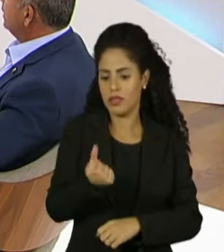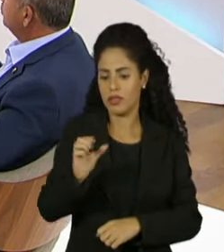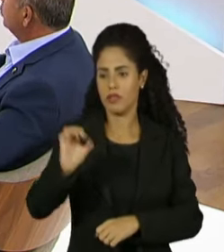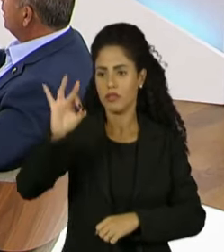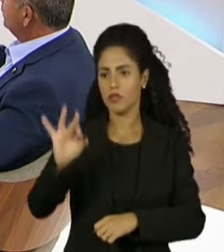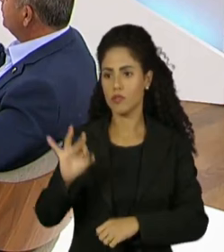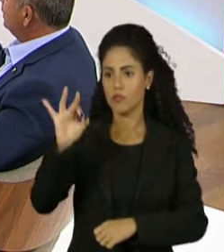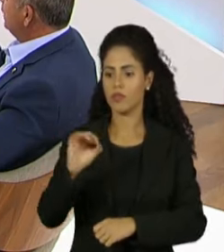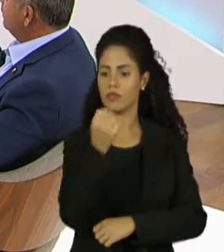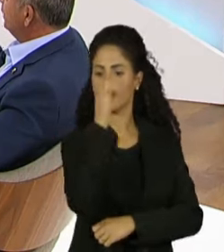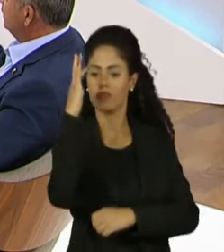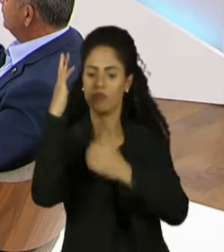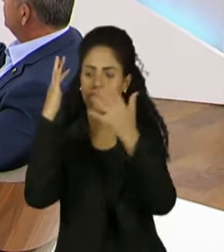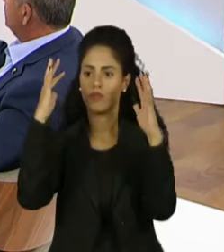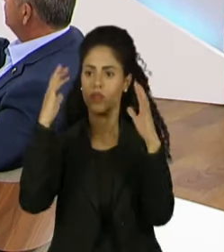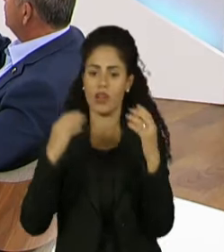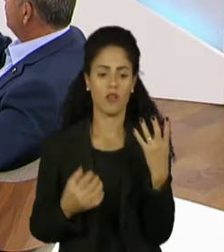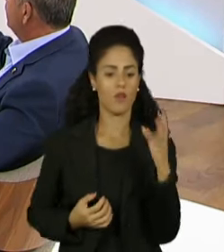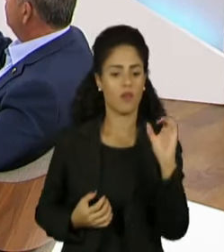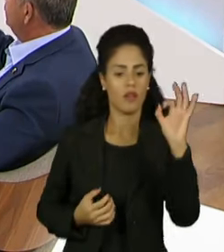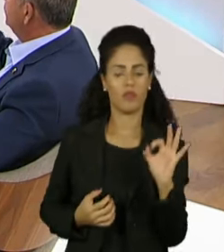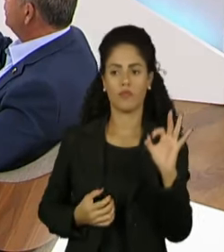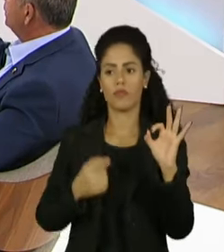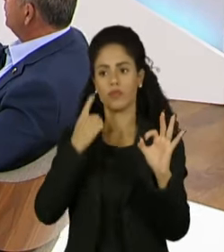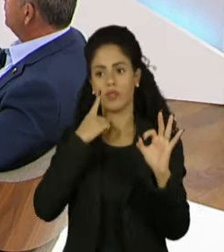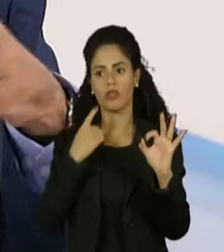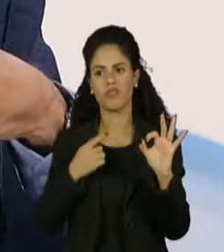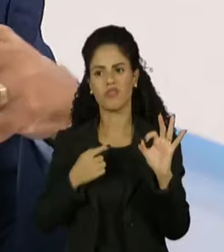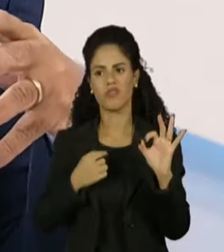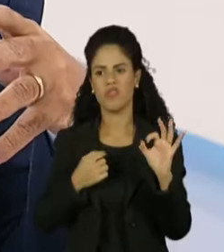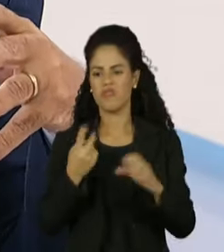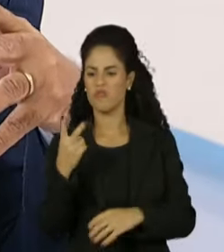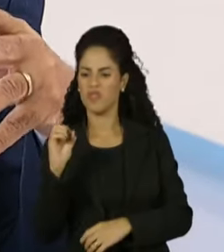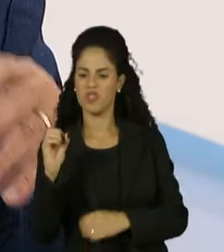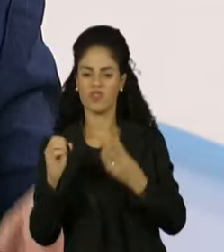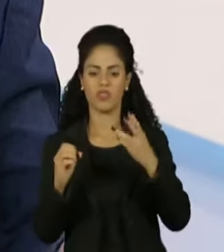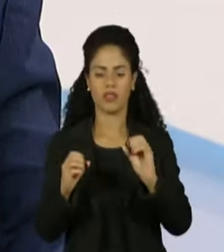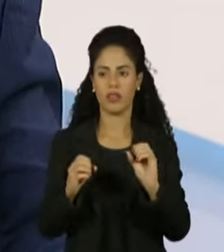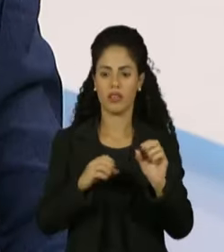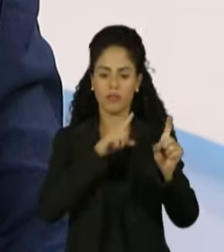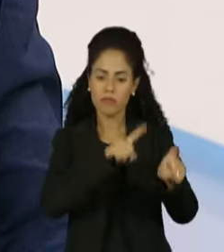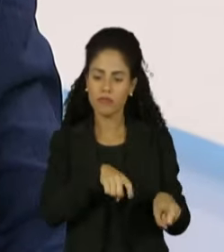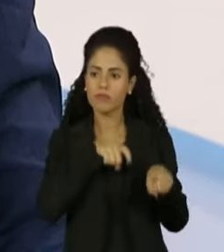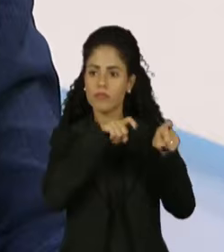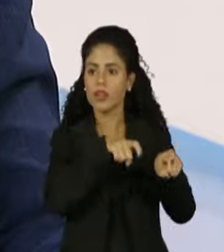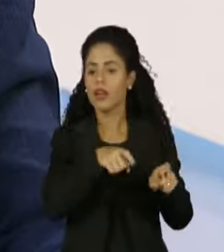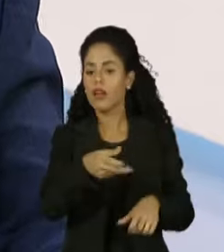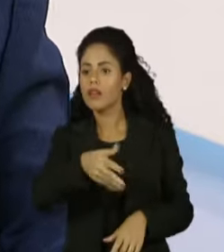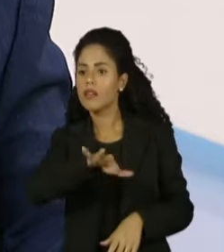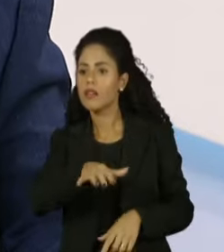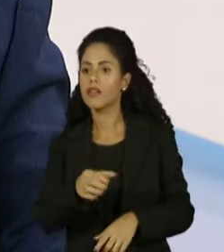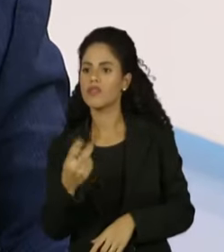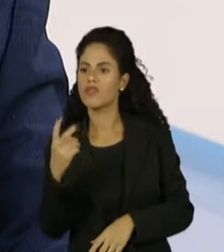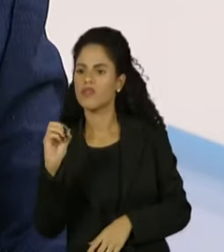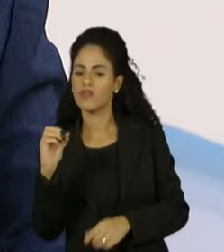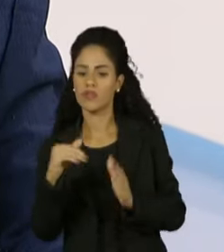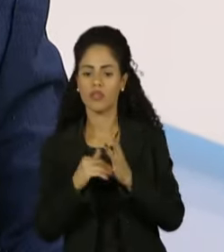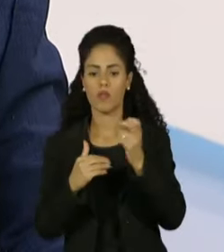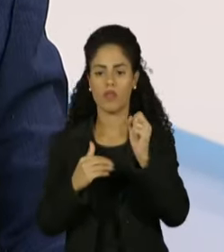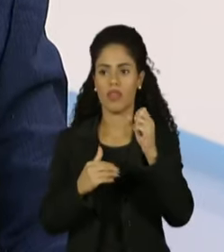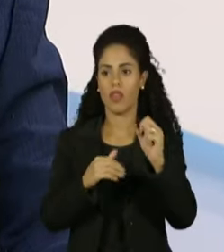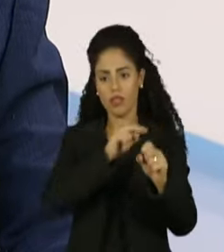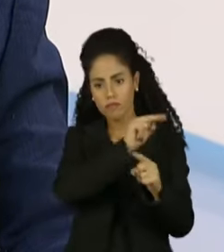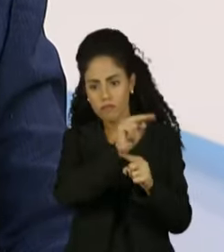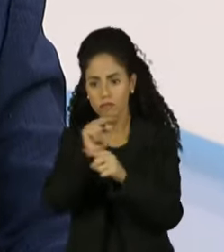área preservada e os 40% que remanescem, se você pegar 20% ou 30% que sejam propriedades rurais, vai variar de 20% a 80% de